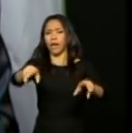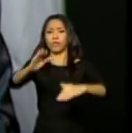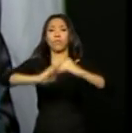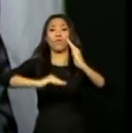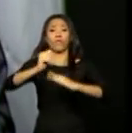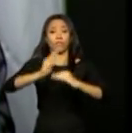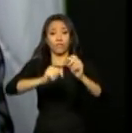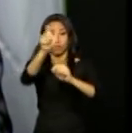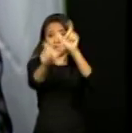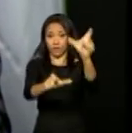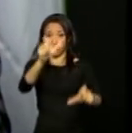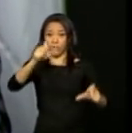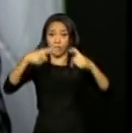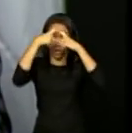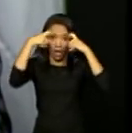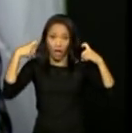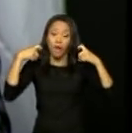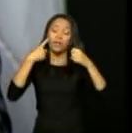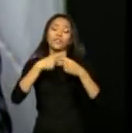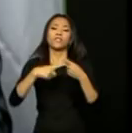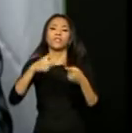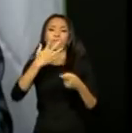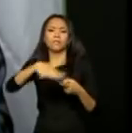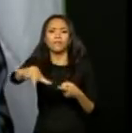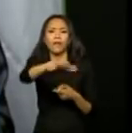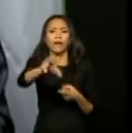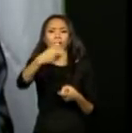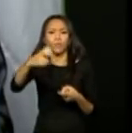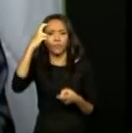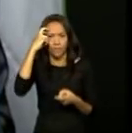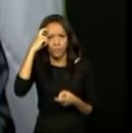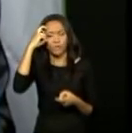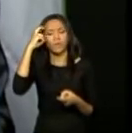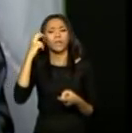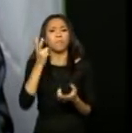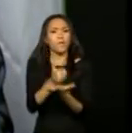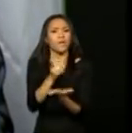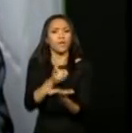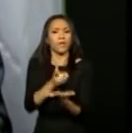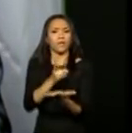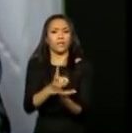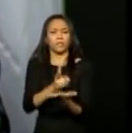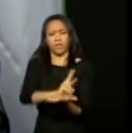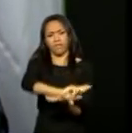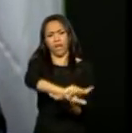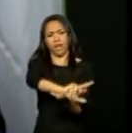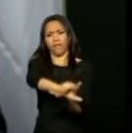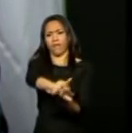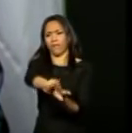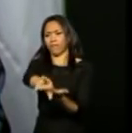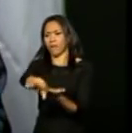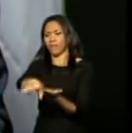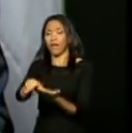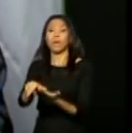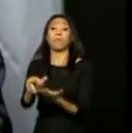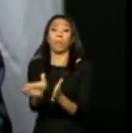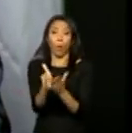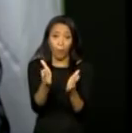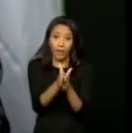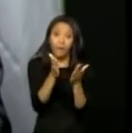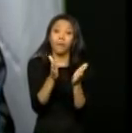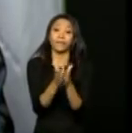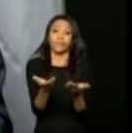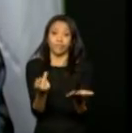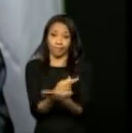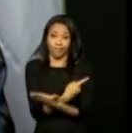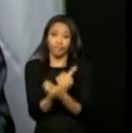artistas, produtores e grupos culturais que, mesmo nos ambientes mais vulneráveis, em meio à pobreza e à